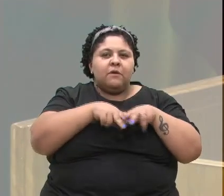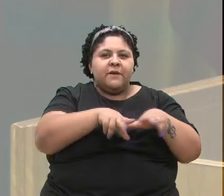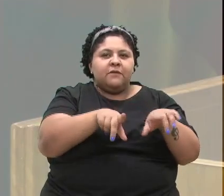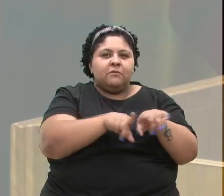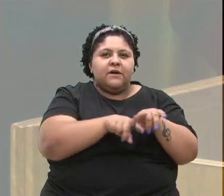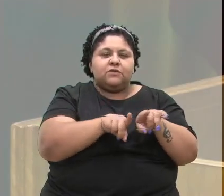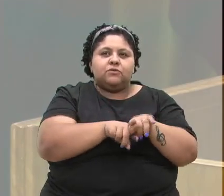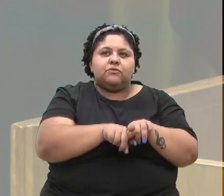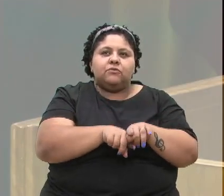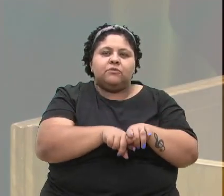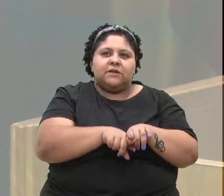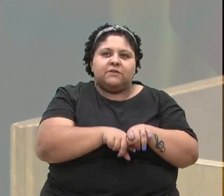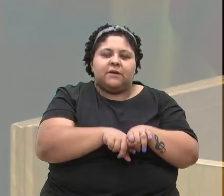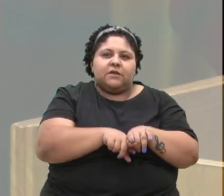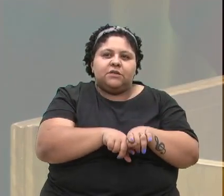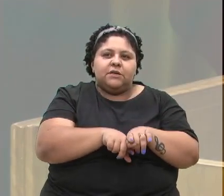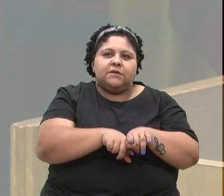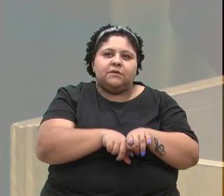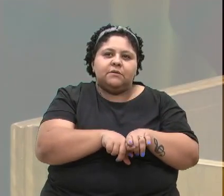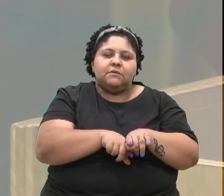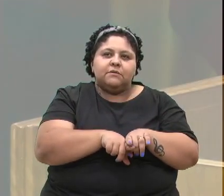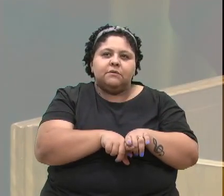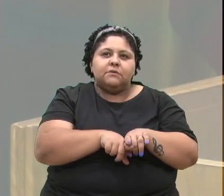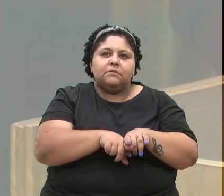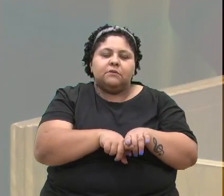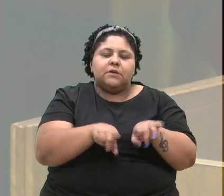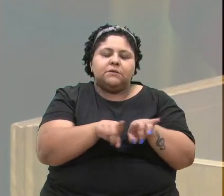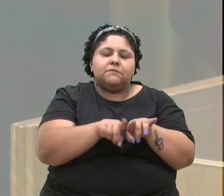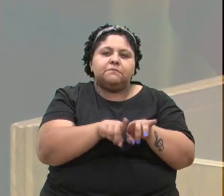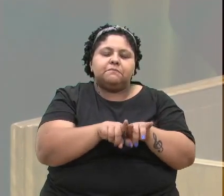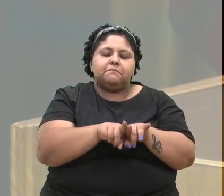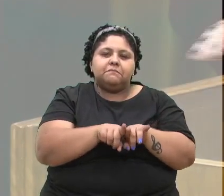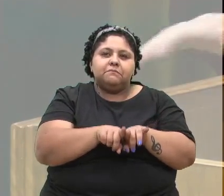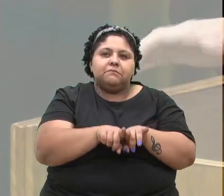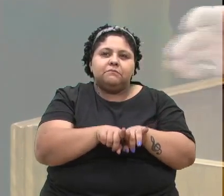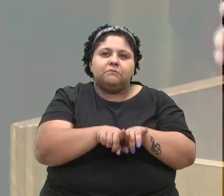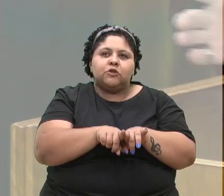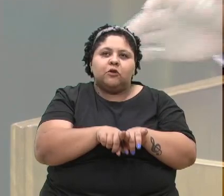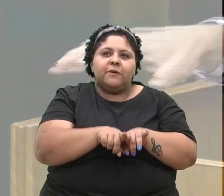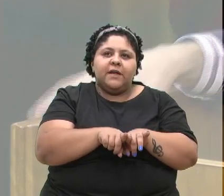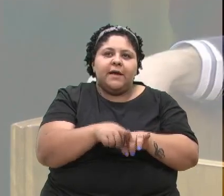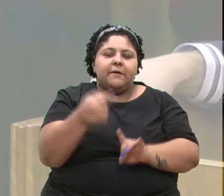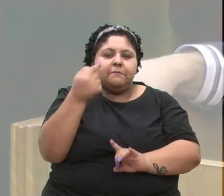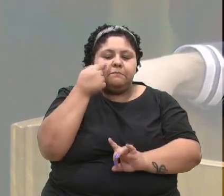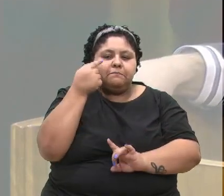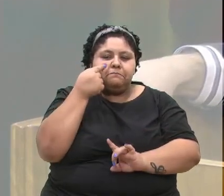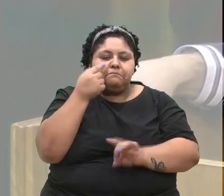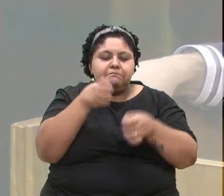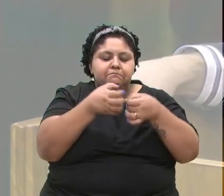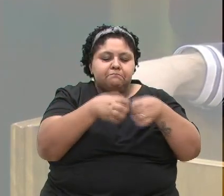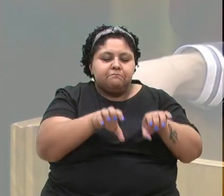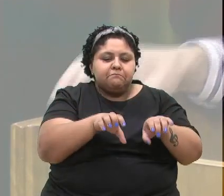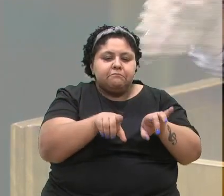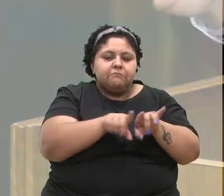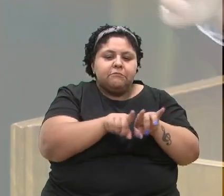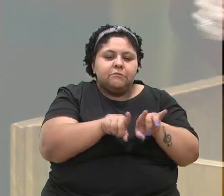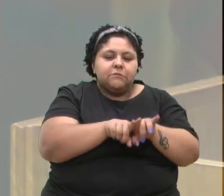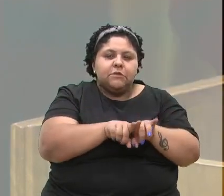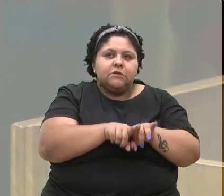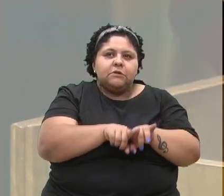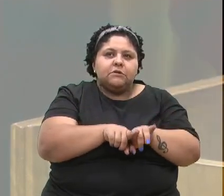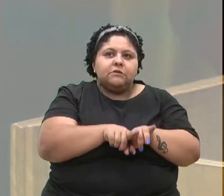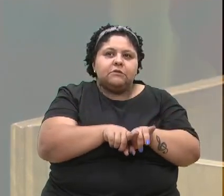é R 6,99 o kg a Olha a dúzia de ovos R